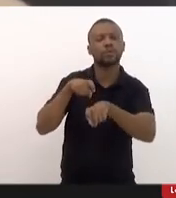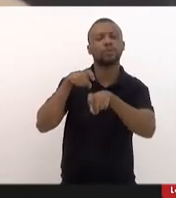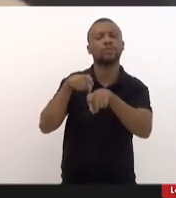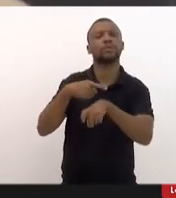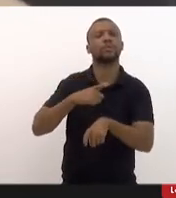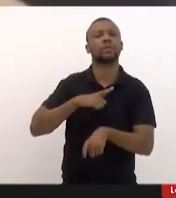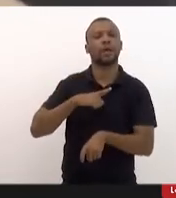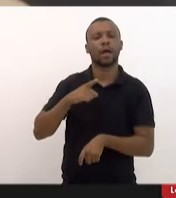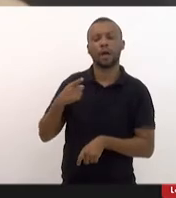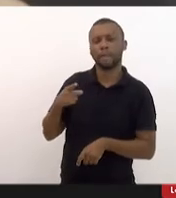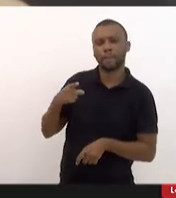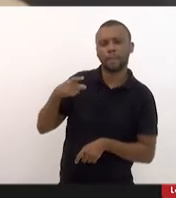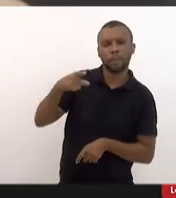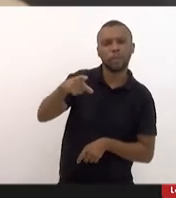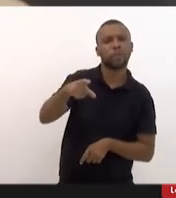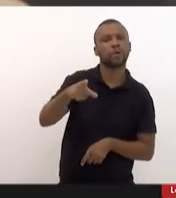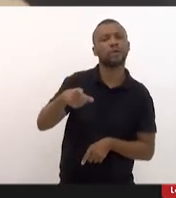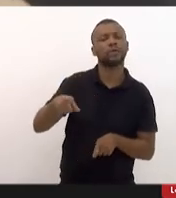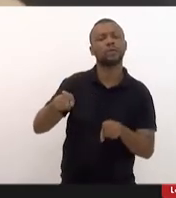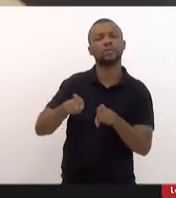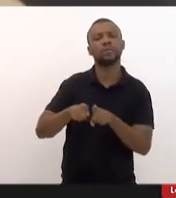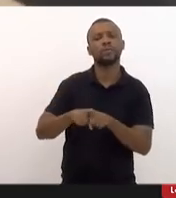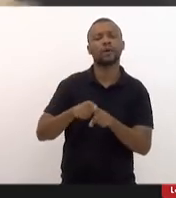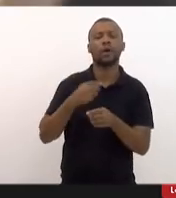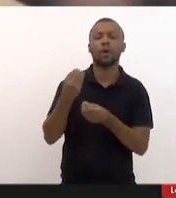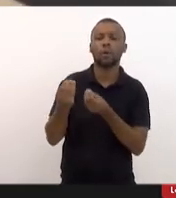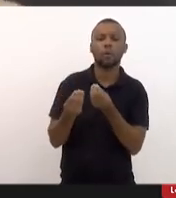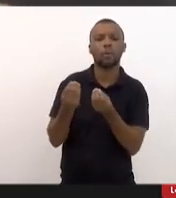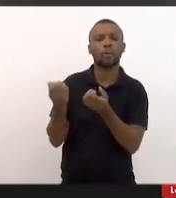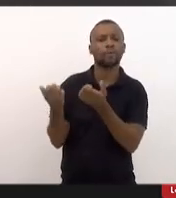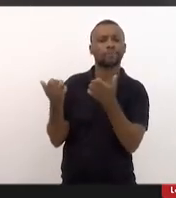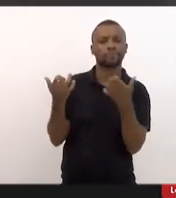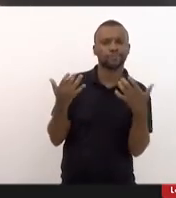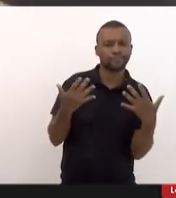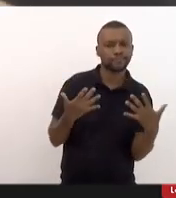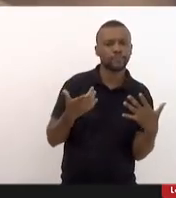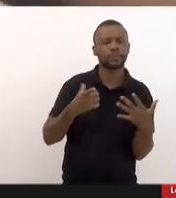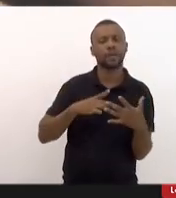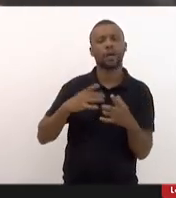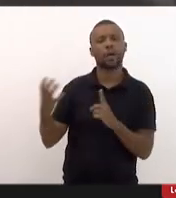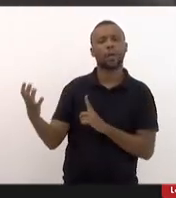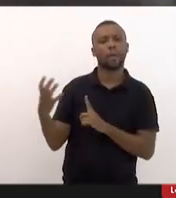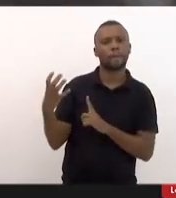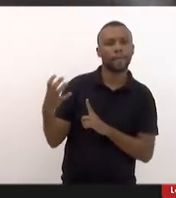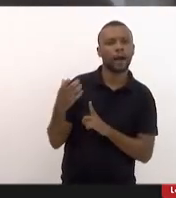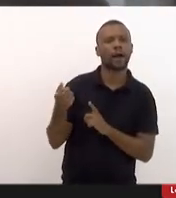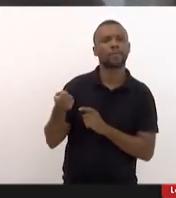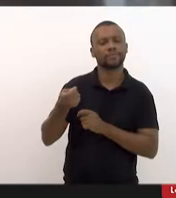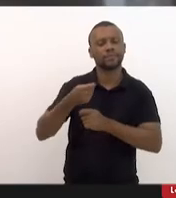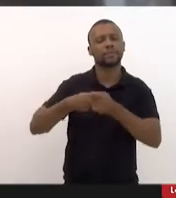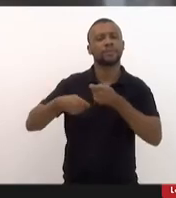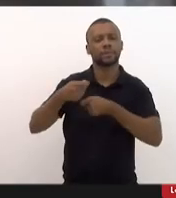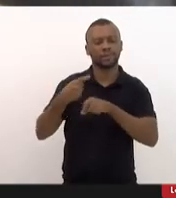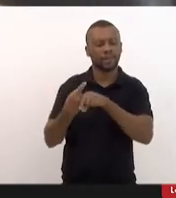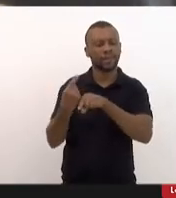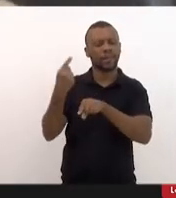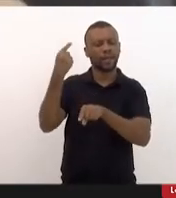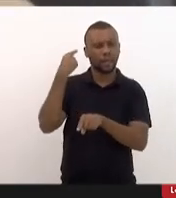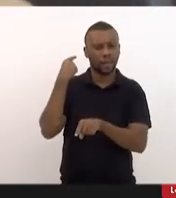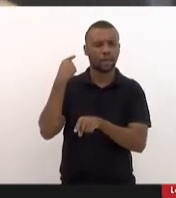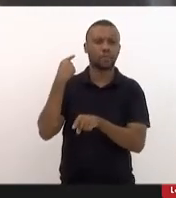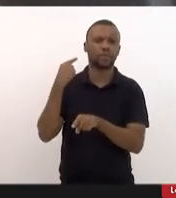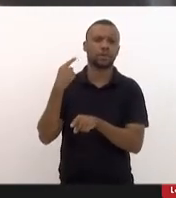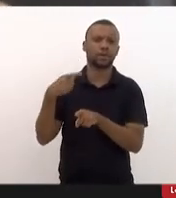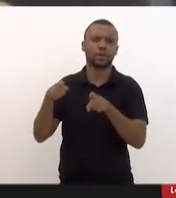carioca transversalmente, e o que foi, mesmo sendo impactante, mesmo sendo agressiva à época, a Avenida